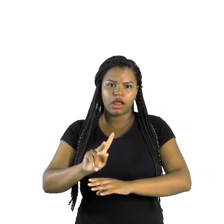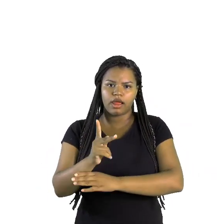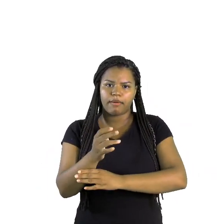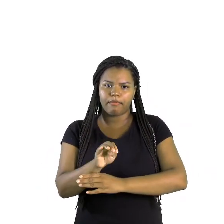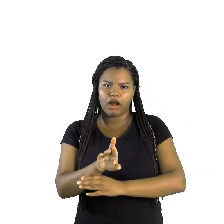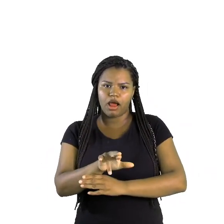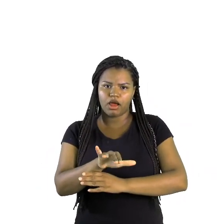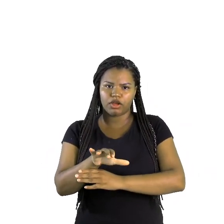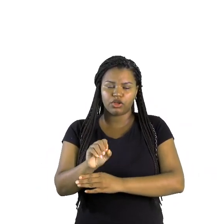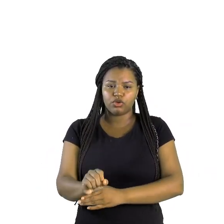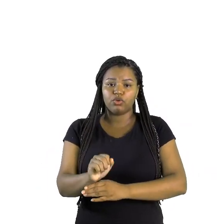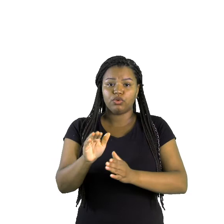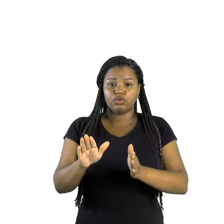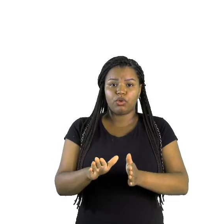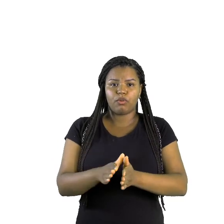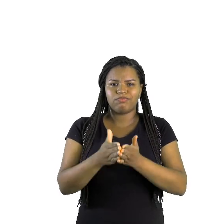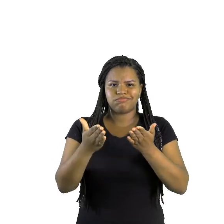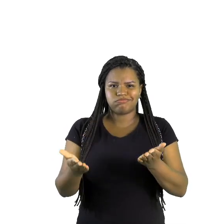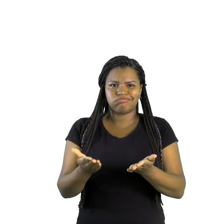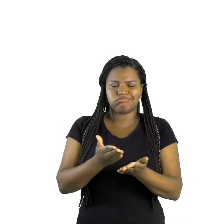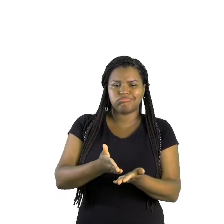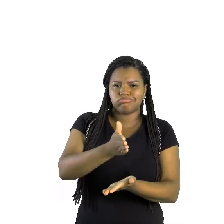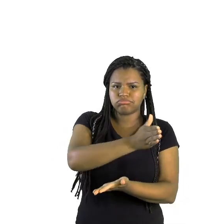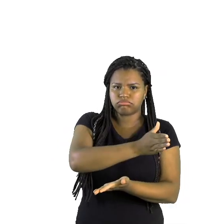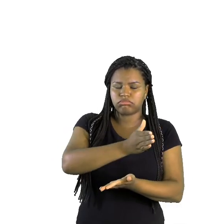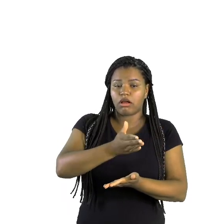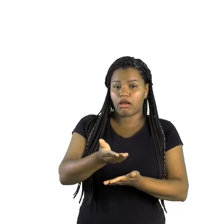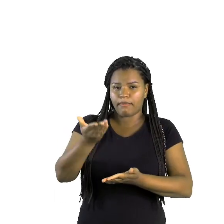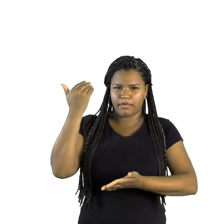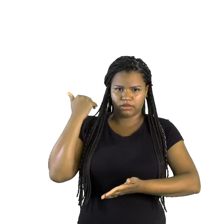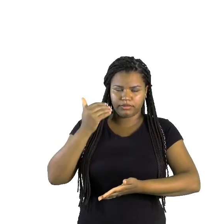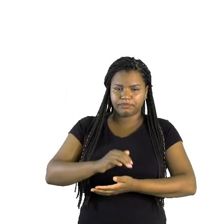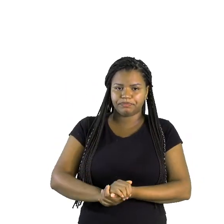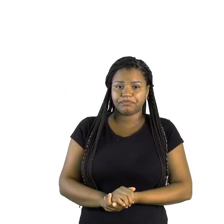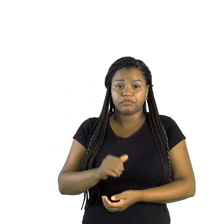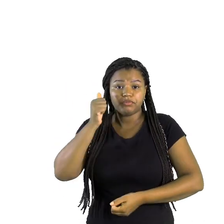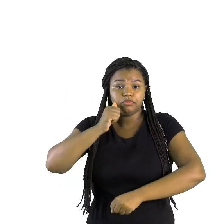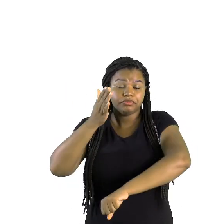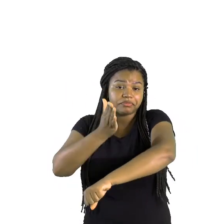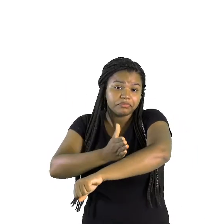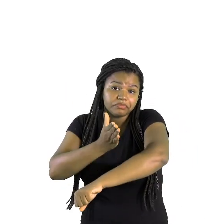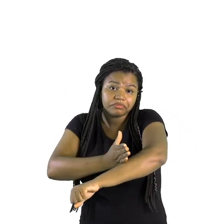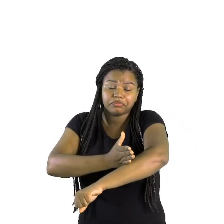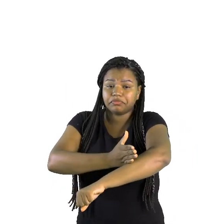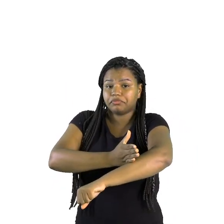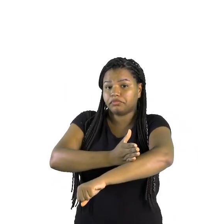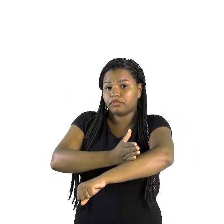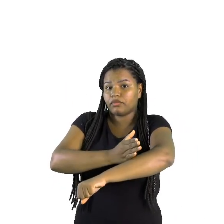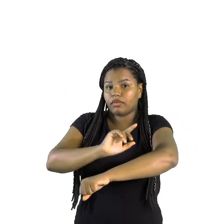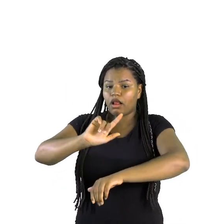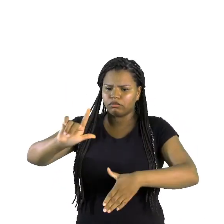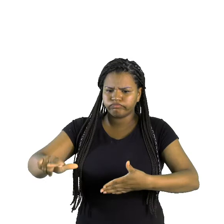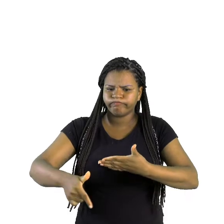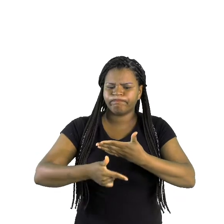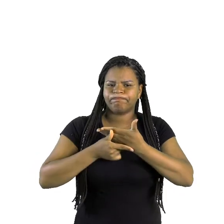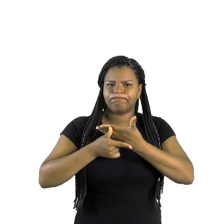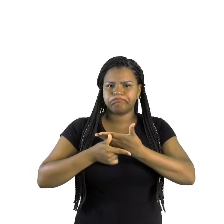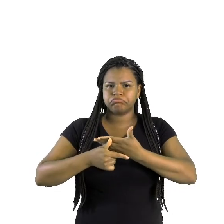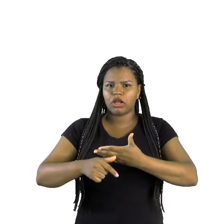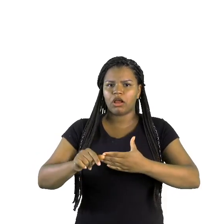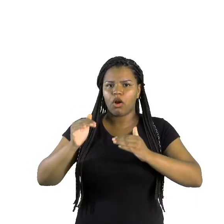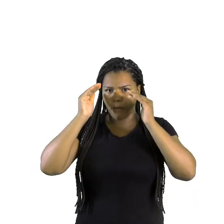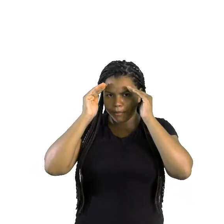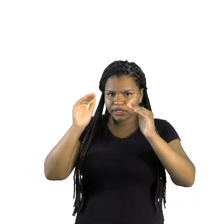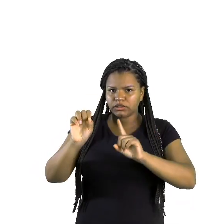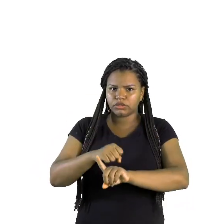Antigo Testamento bíblico. As mulheres na Idade Média, além de exercer o papel tradicional dito pela sociedade,